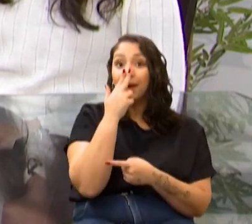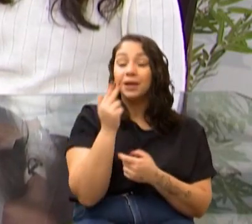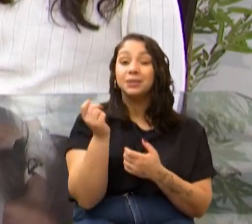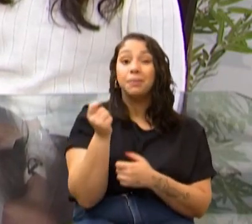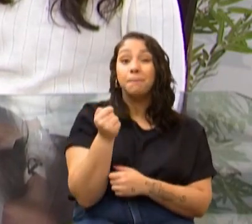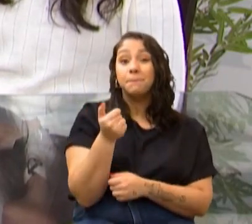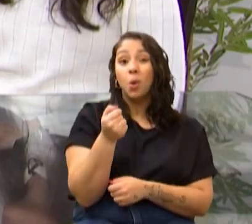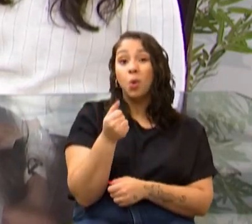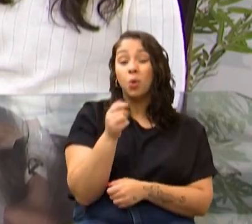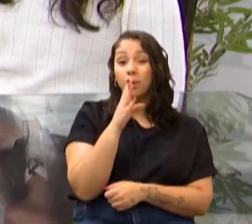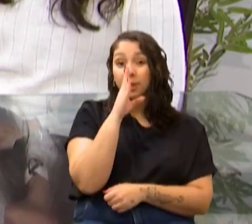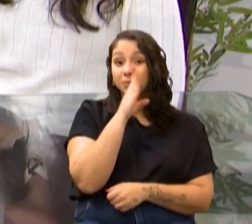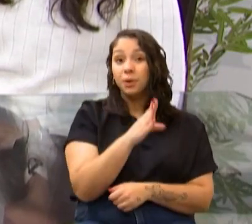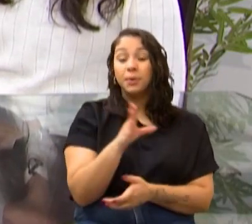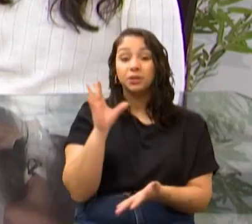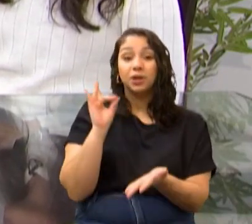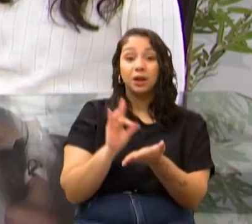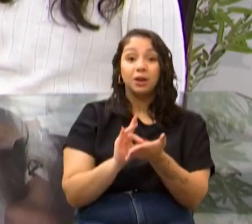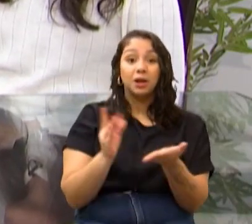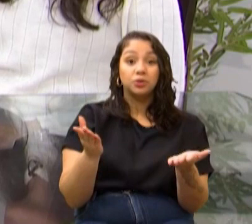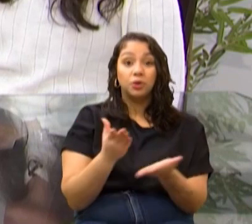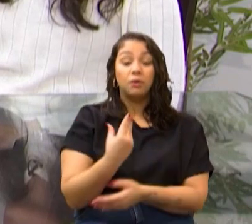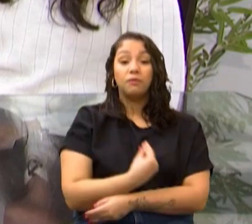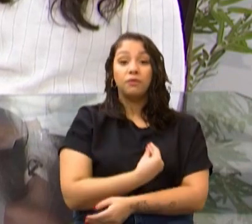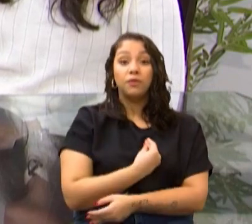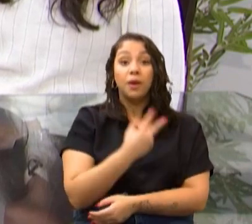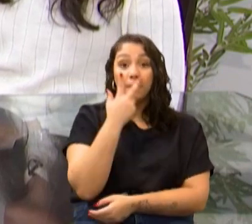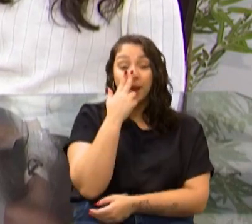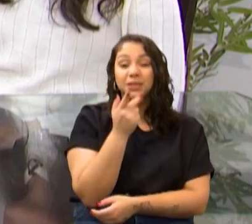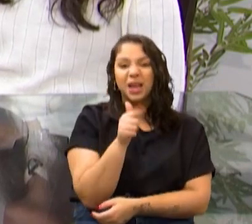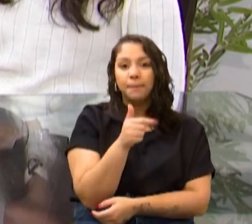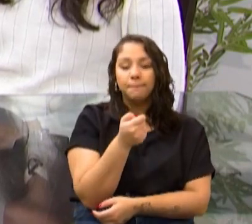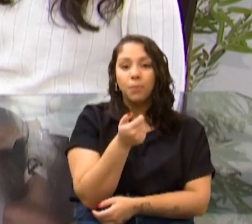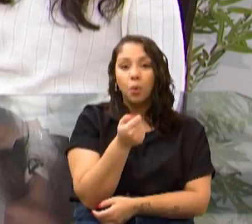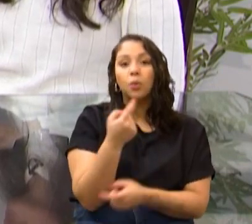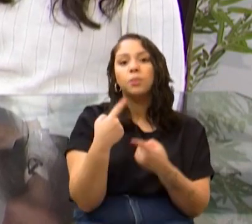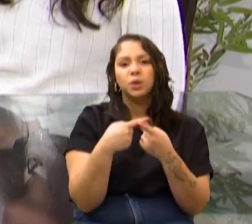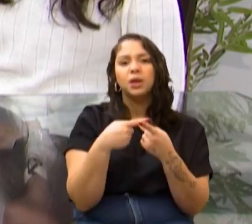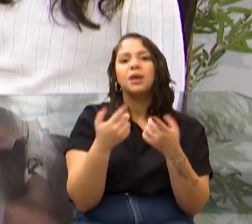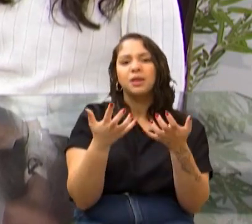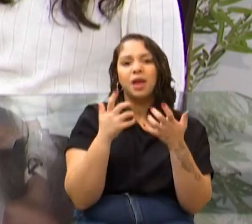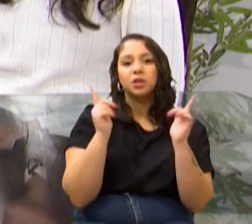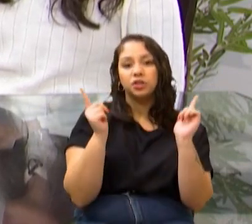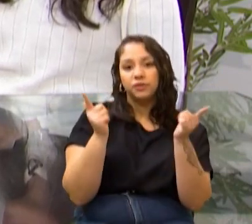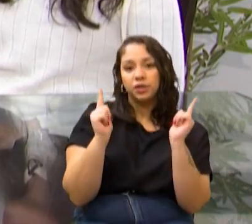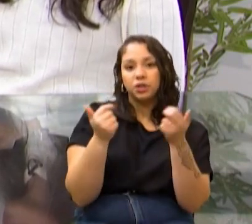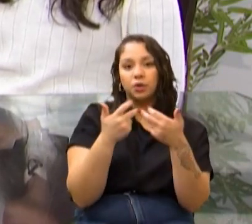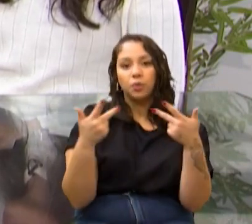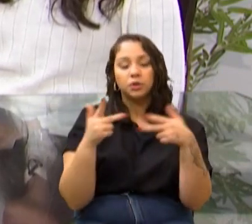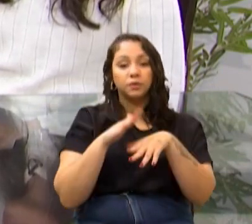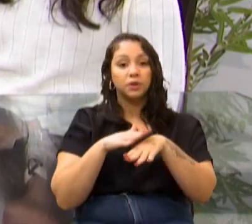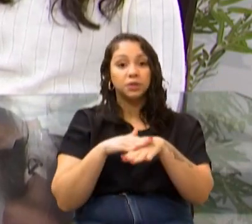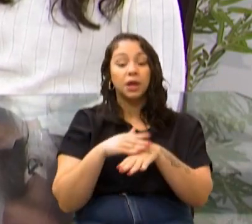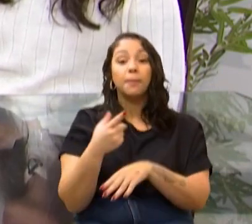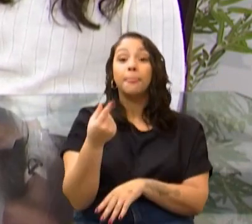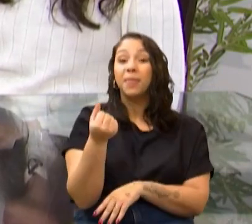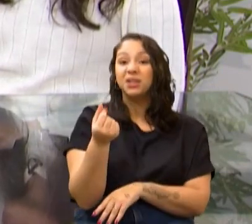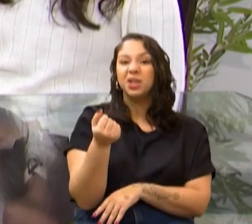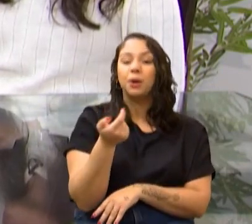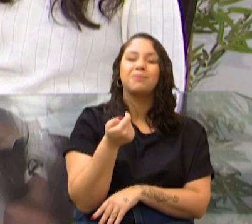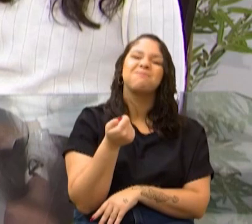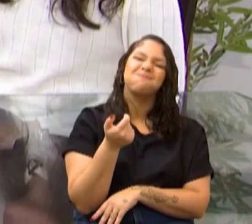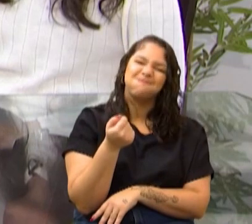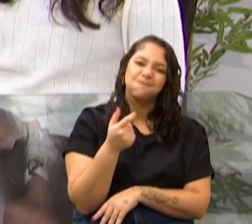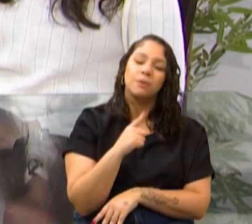porque parece pouco, em especial para a realidade que ele está, parece pouco, porque quer se divertir, quer fazer as coisas e tal, e